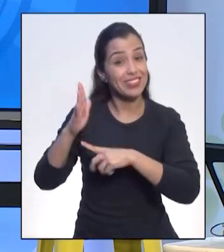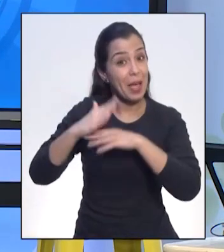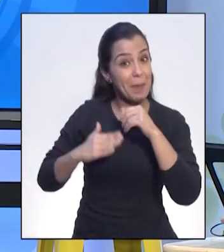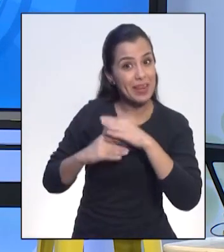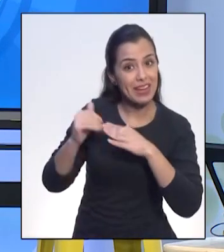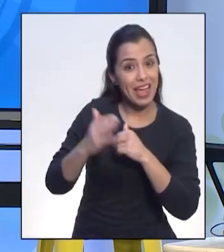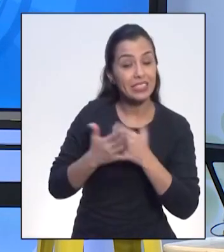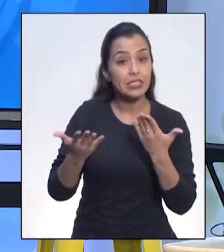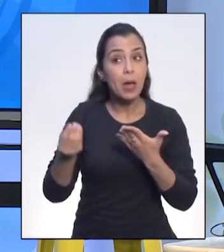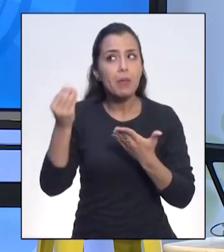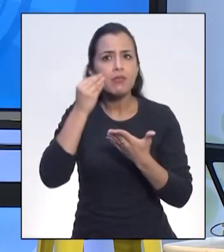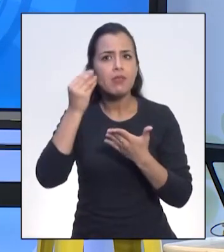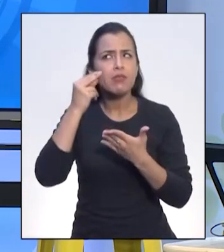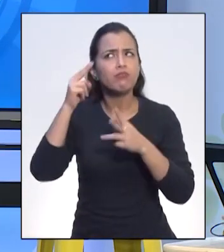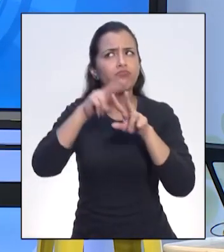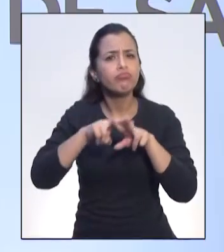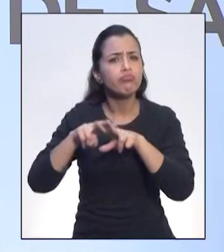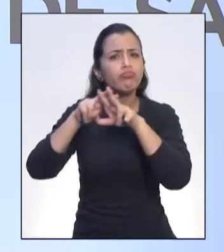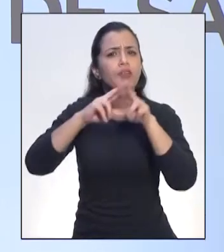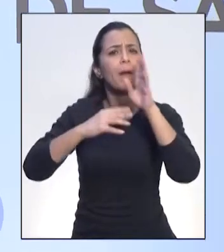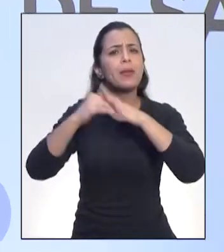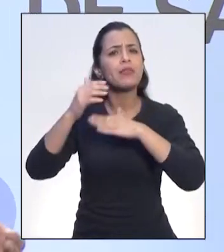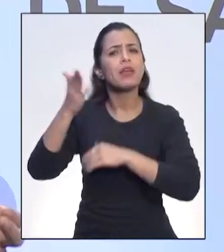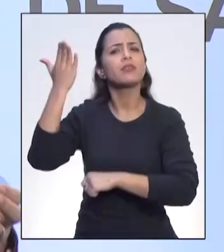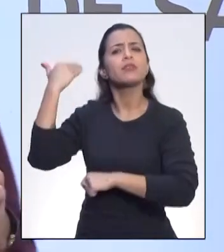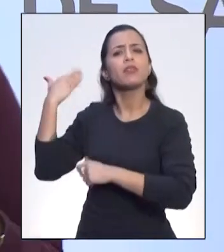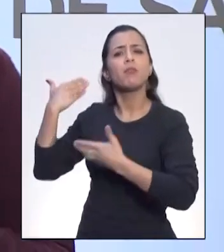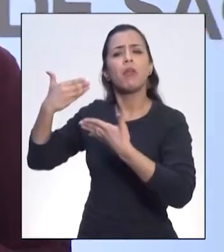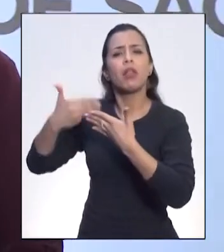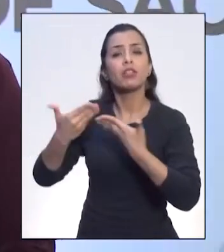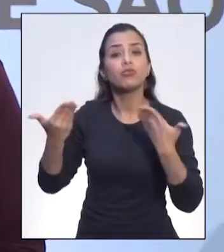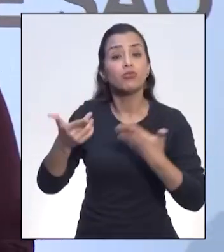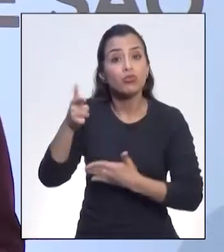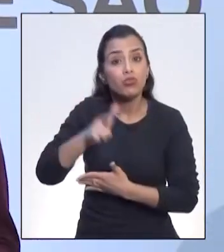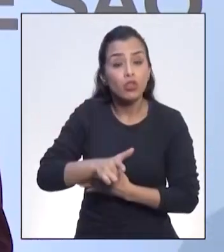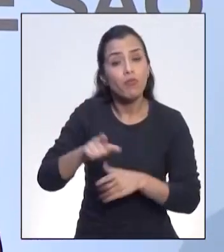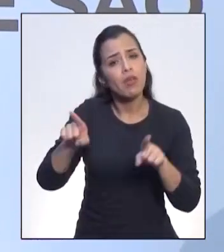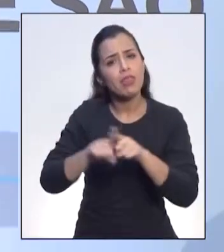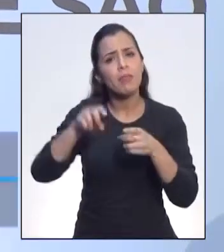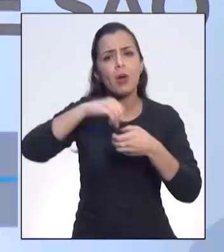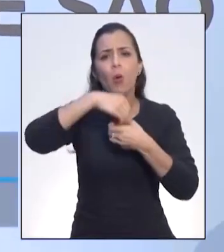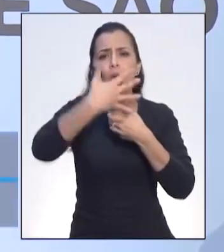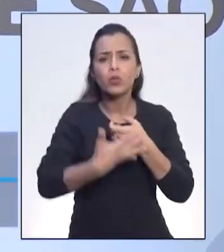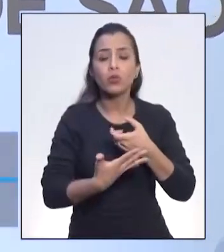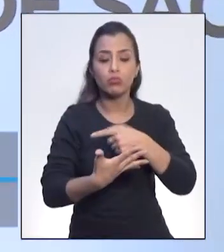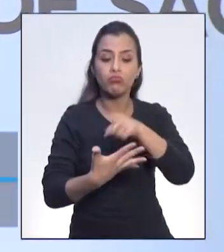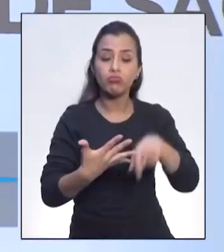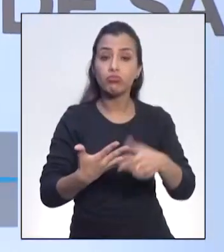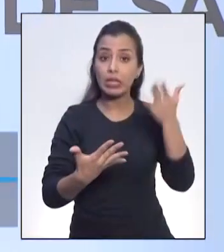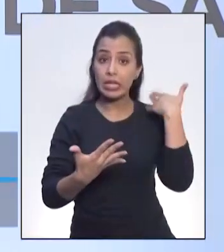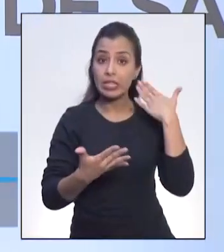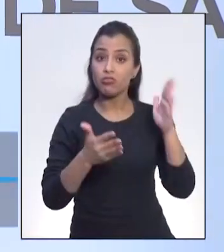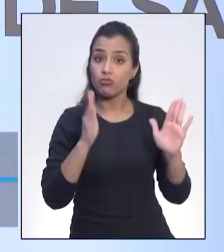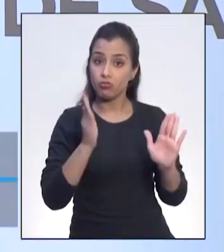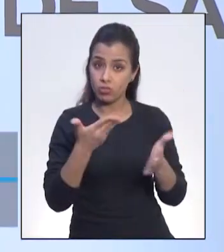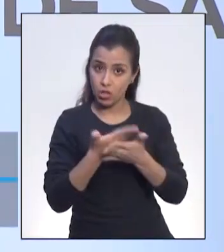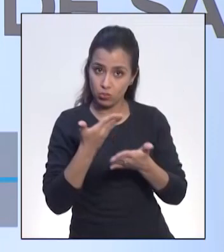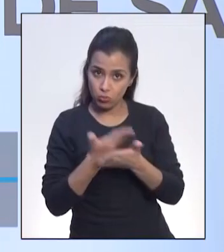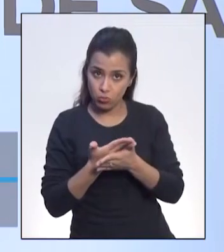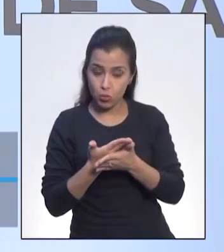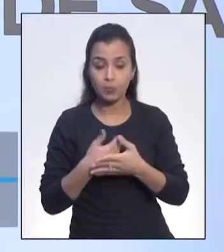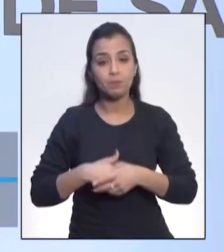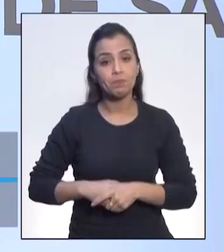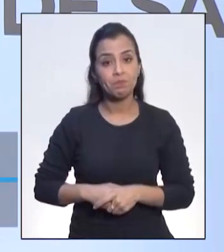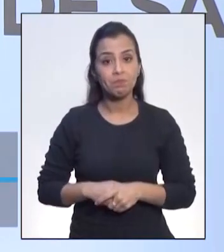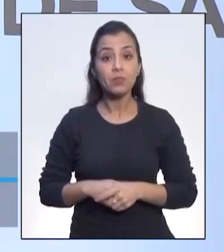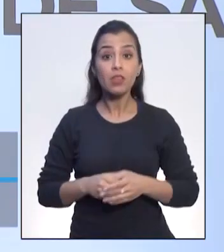gente revisitar as habilidades e, em alguns casos, os conteúdos que a gente trabalhou no decorrer do nosso segundo bimestre.